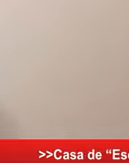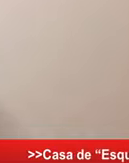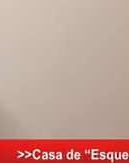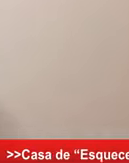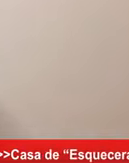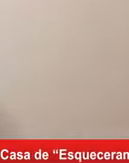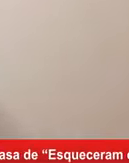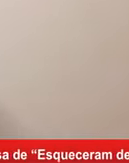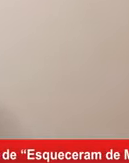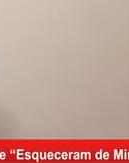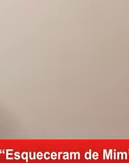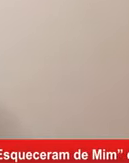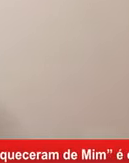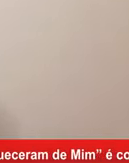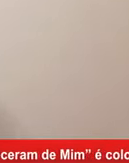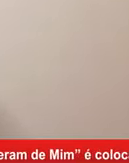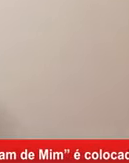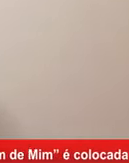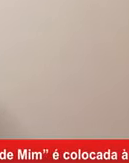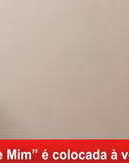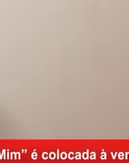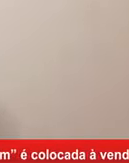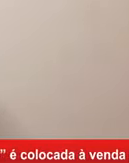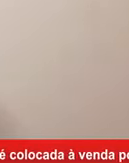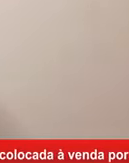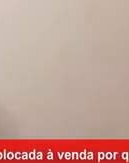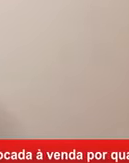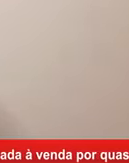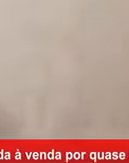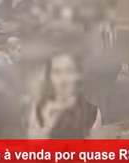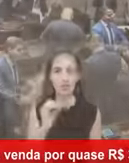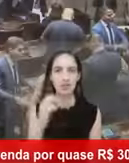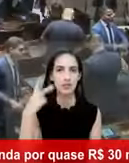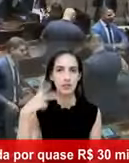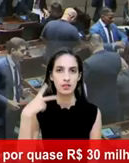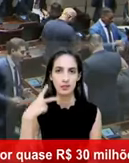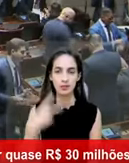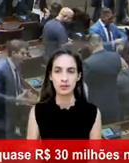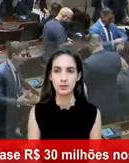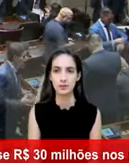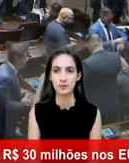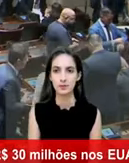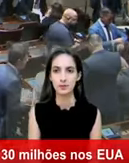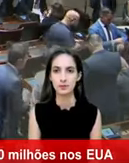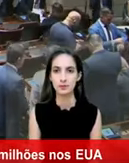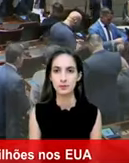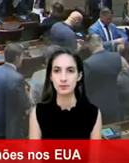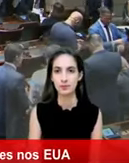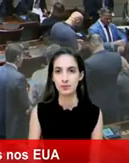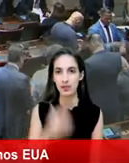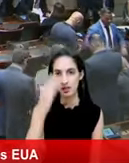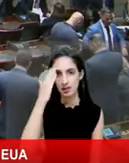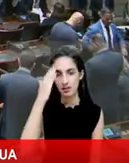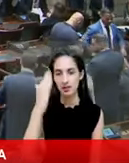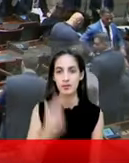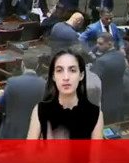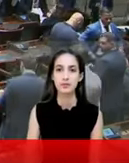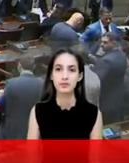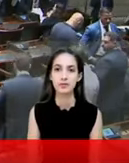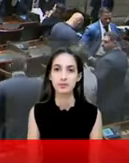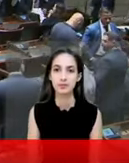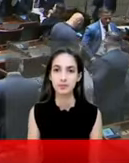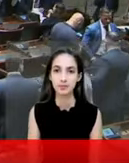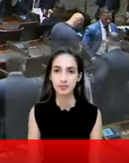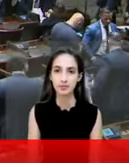vereadores um desrespeito com o povo carioca. Vamos ouvir. Obrigada pela palavra, presidenta. Mais